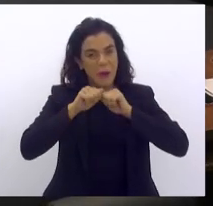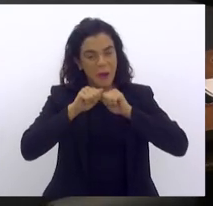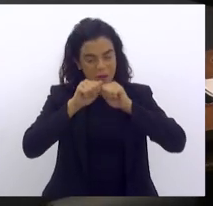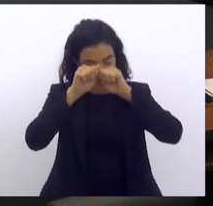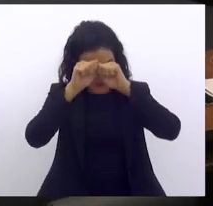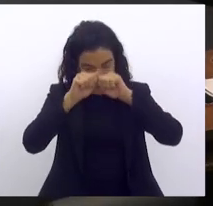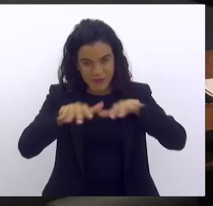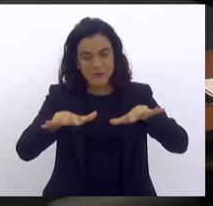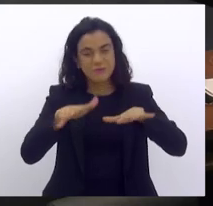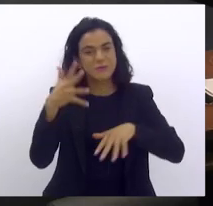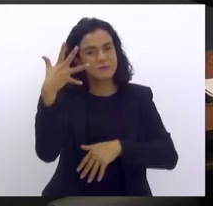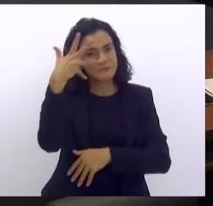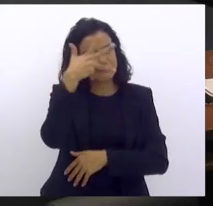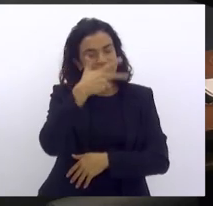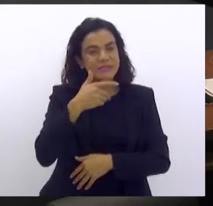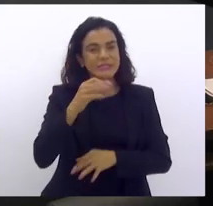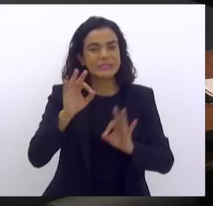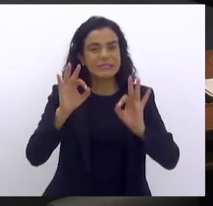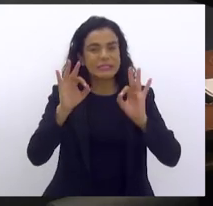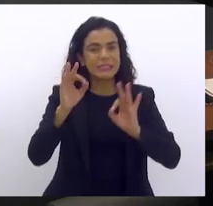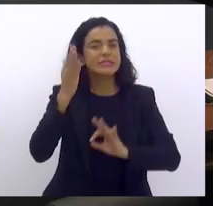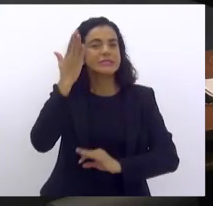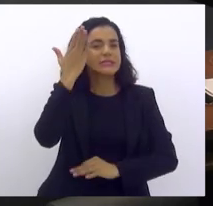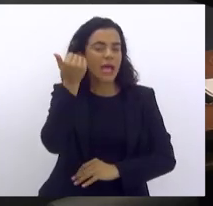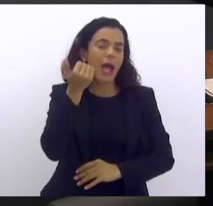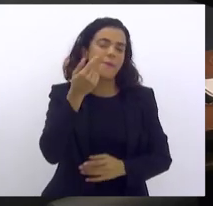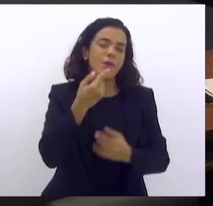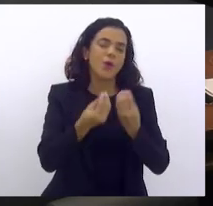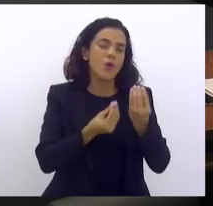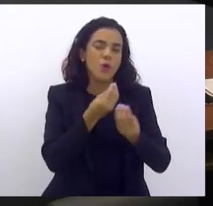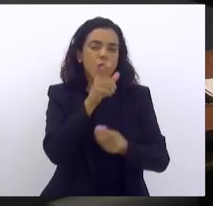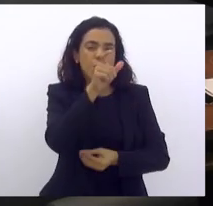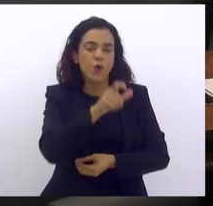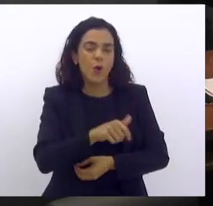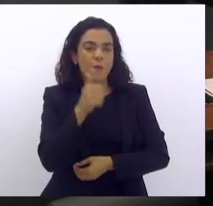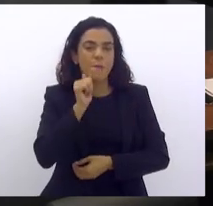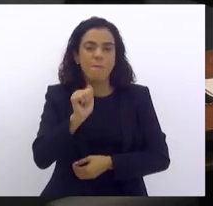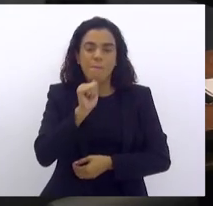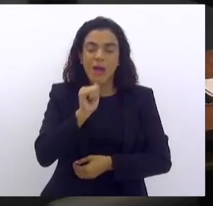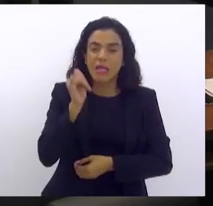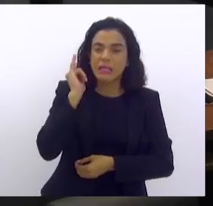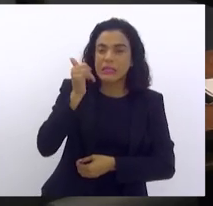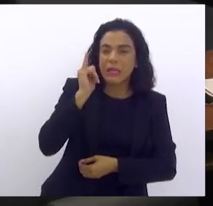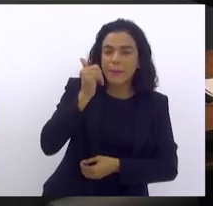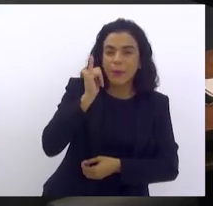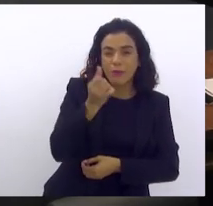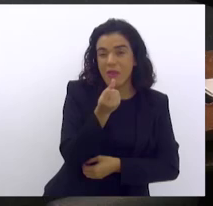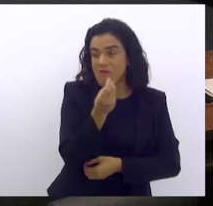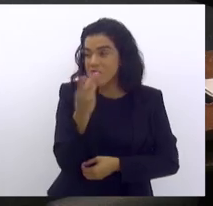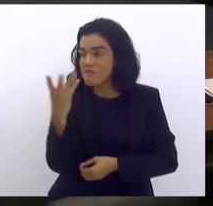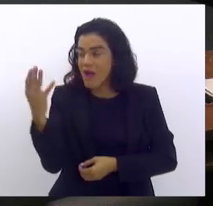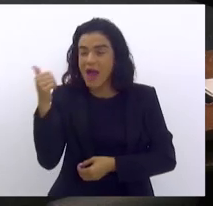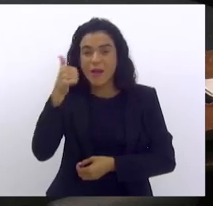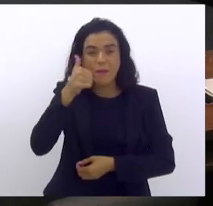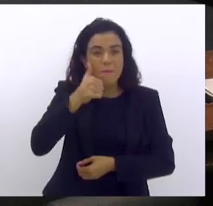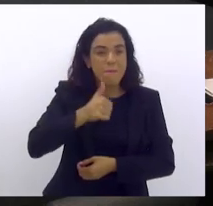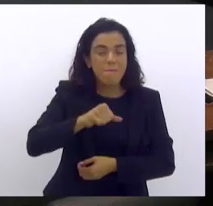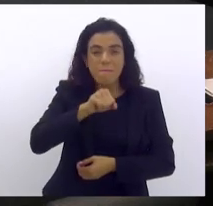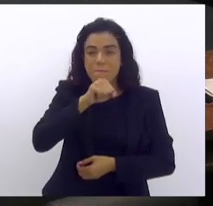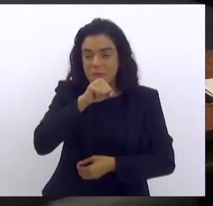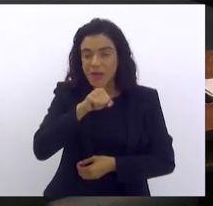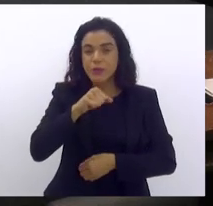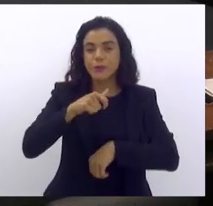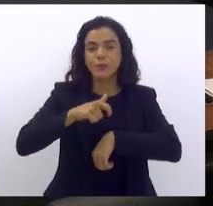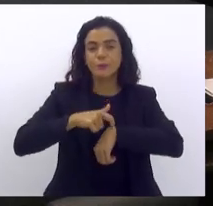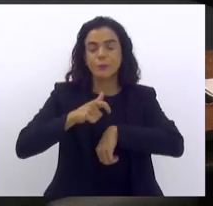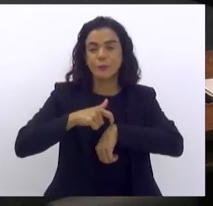isso. Mulher que conhece a carência de cada um, mãe, né? Como vários depoimentos de várias mães que deram aqui depoimento no